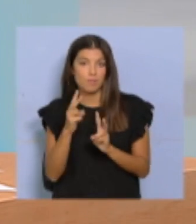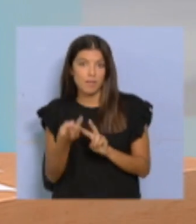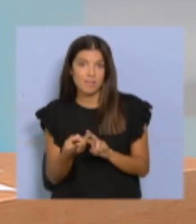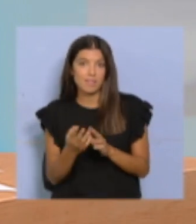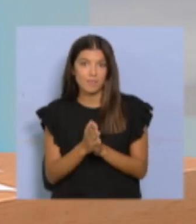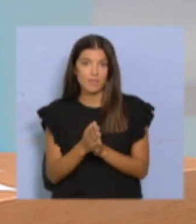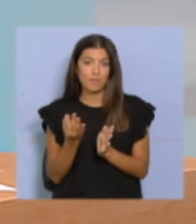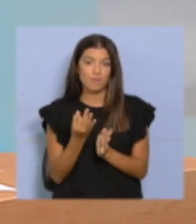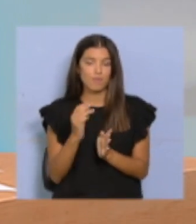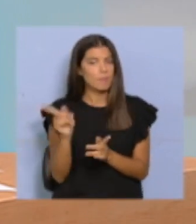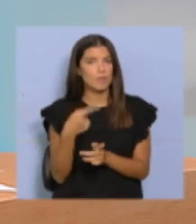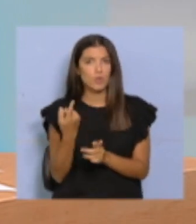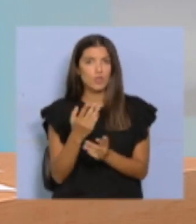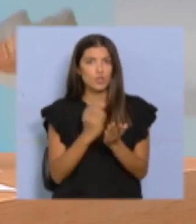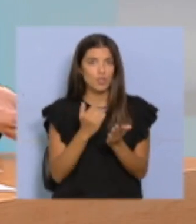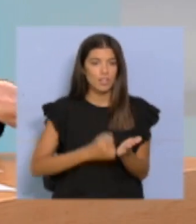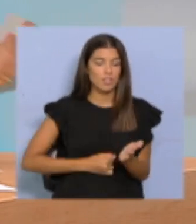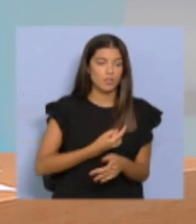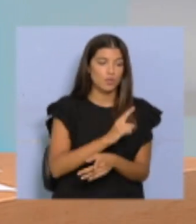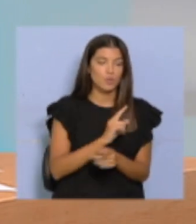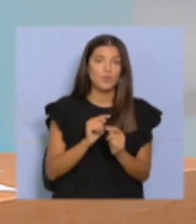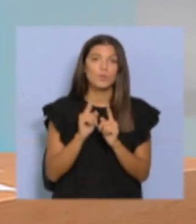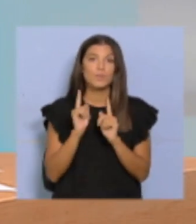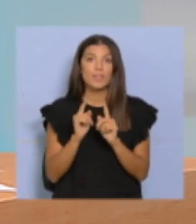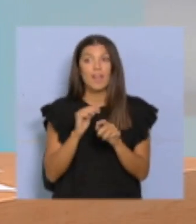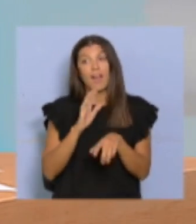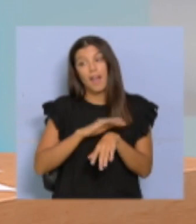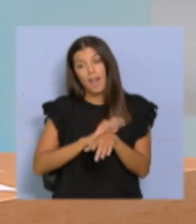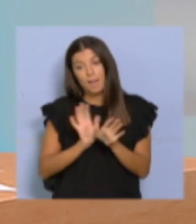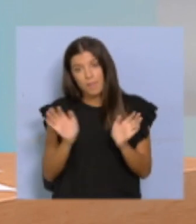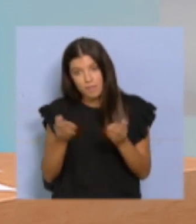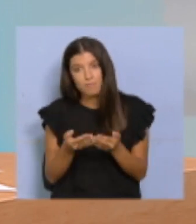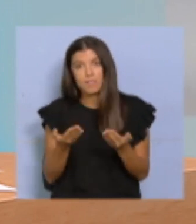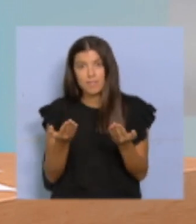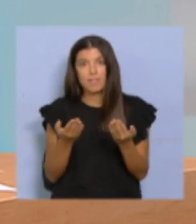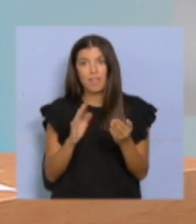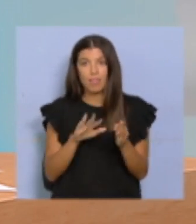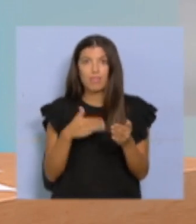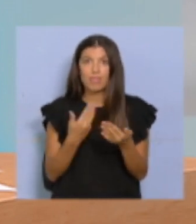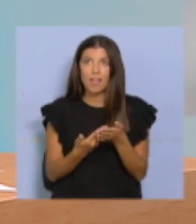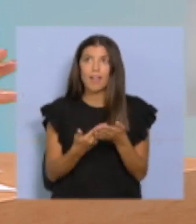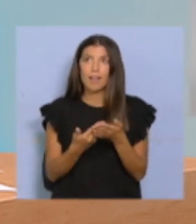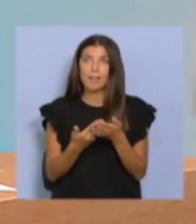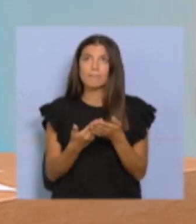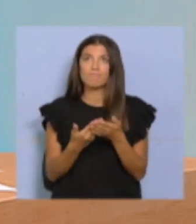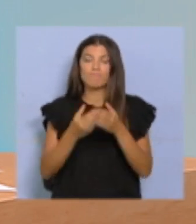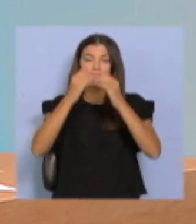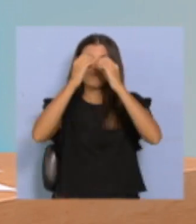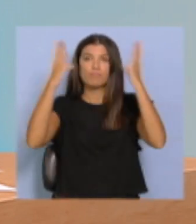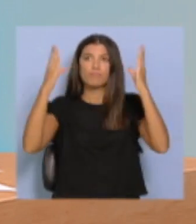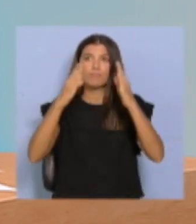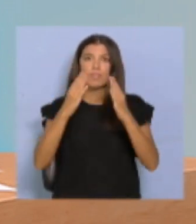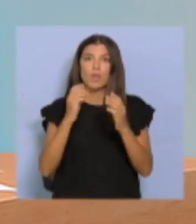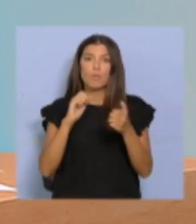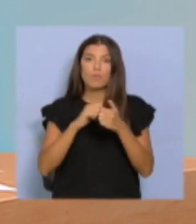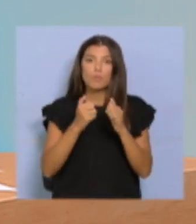nós hoje estamos mesmo convencidos, e a pandemia ajudou muito a convencer-nos, não é? De que não é só as alterações